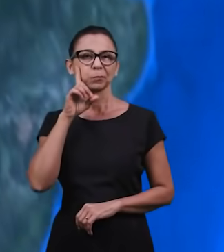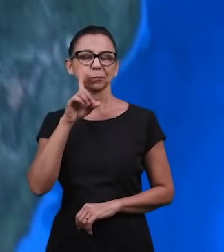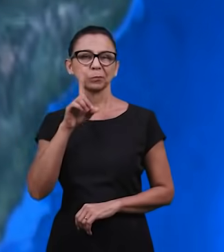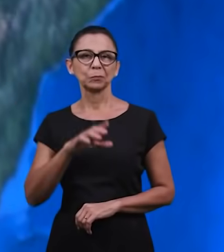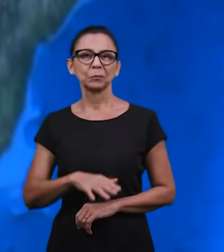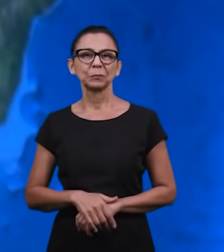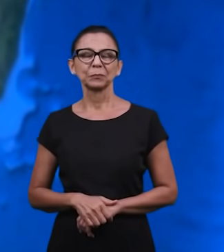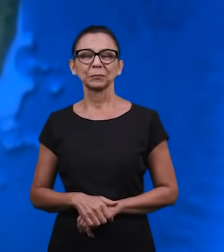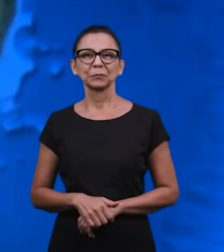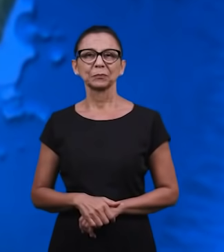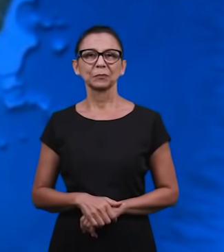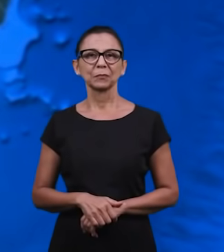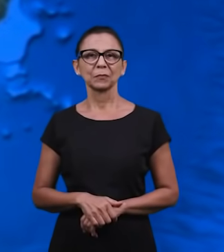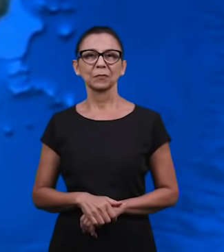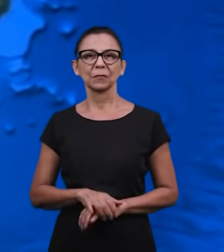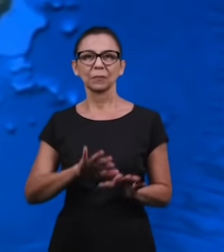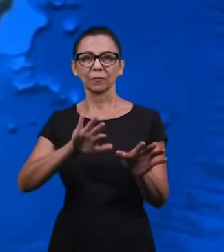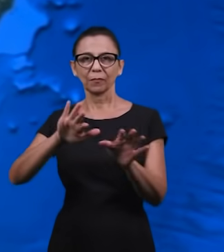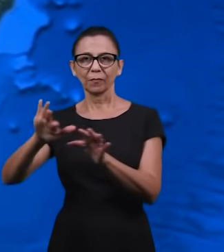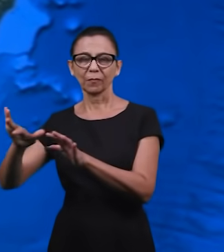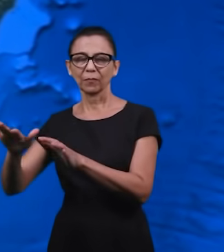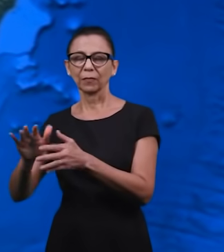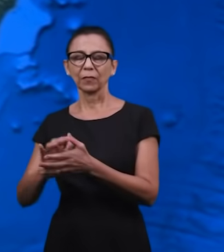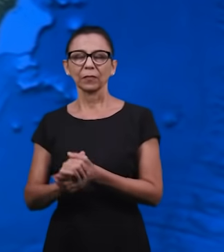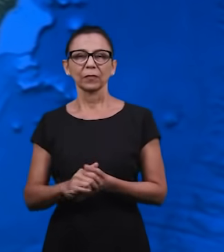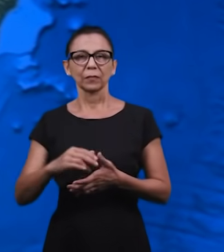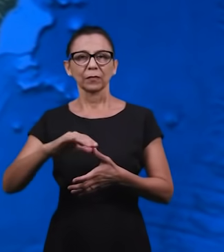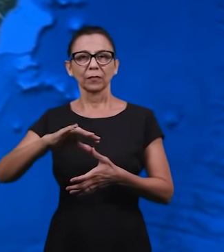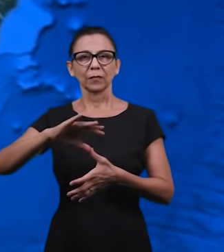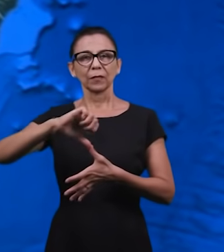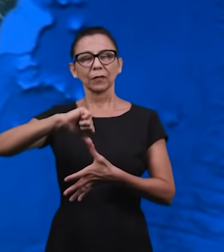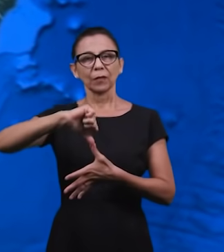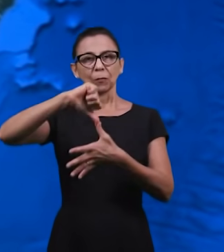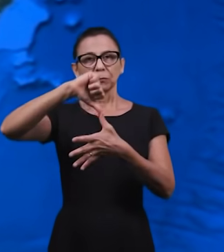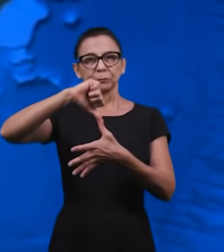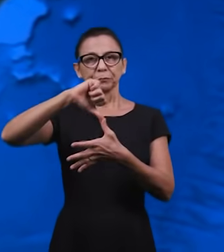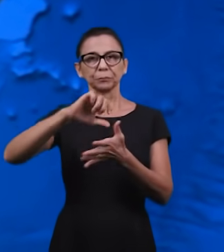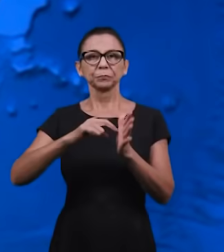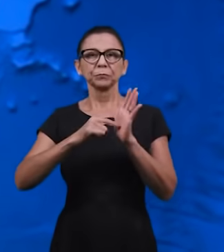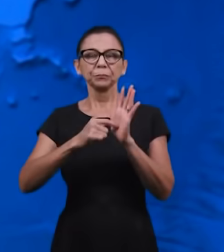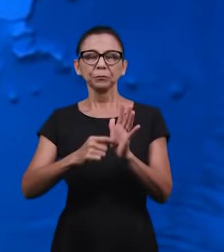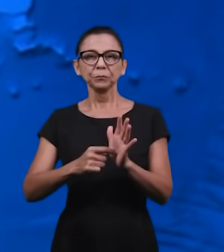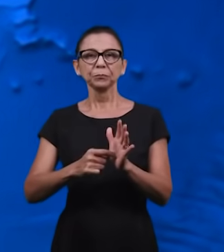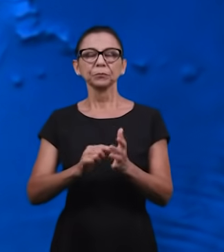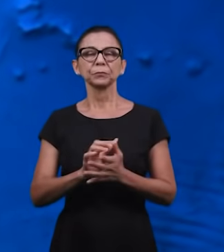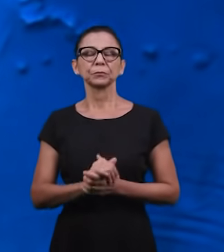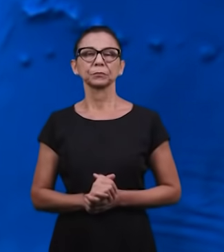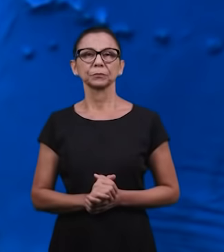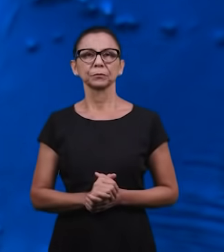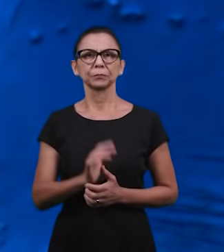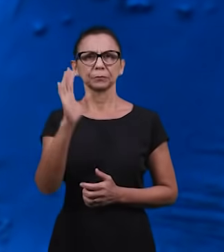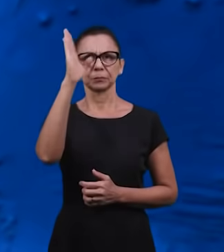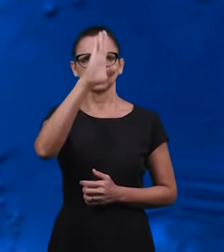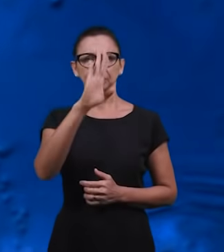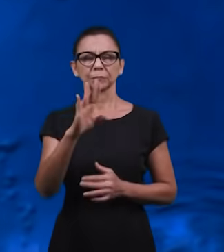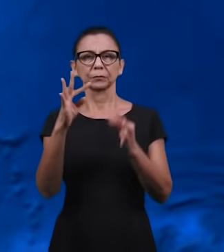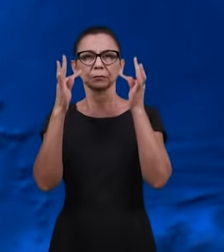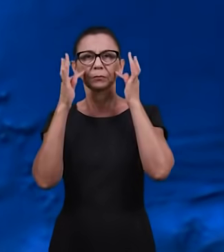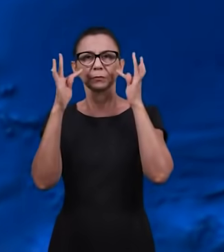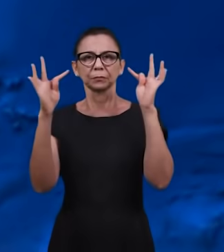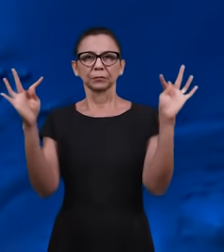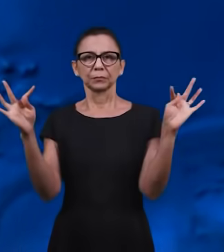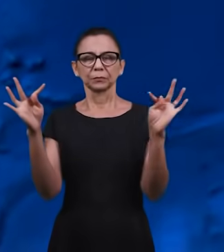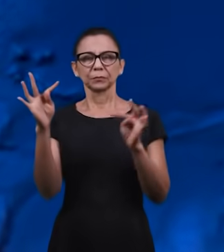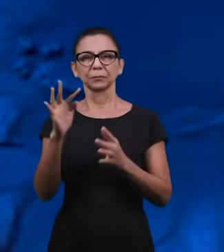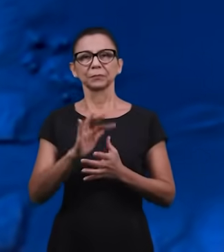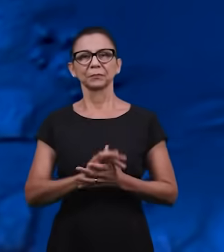vamos nos dirigir para a América do Sul. E retornamos ao Brasil para apresentar agora também alguns testemunhos de igrejas nossas